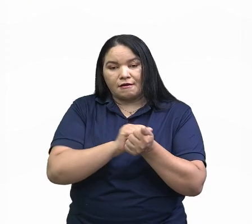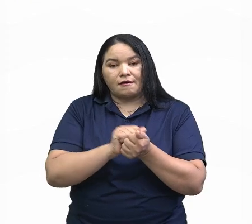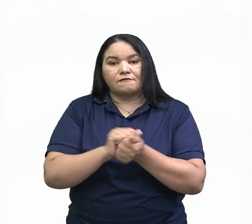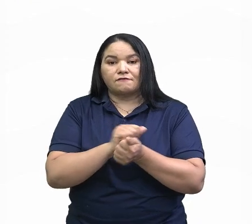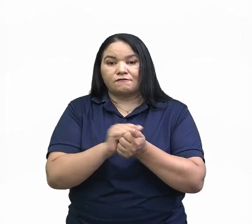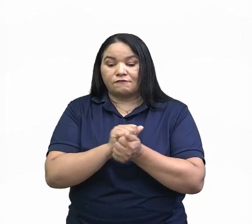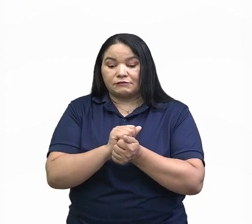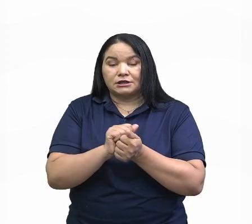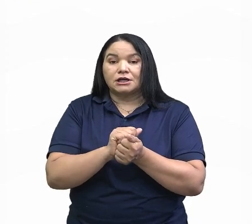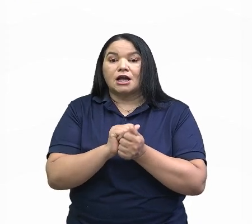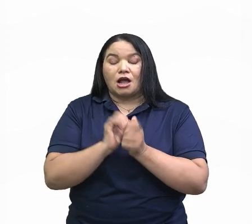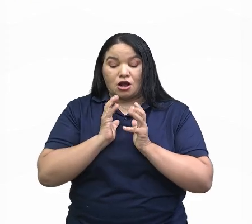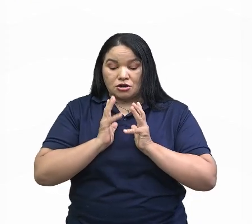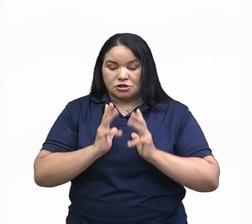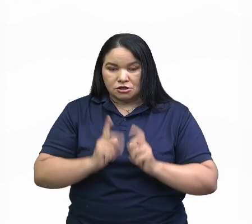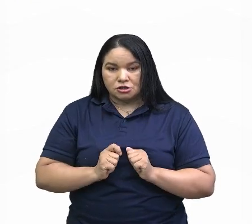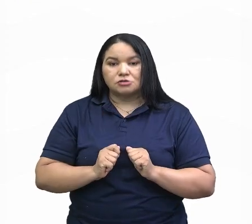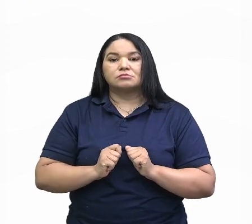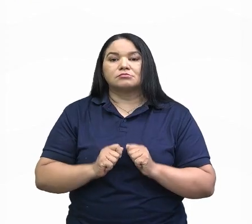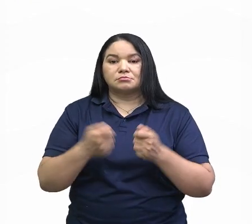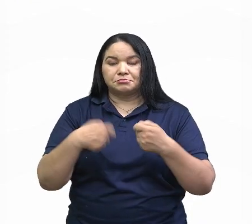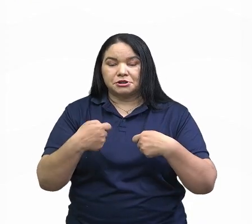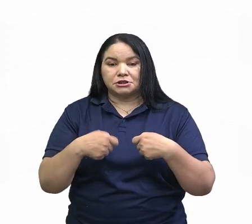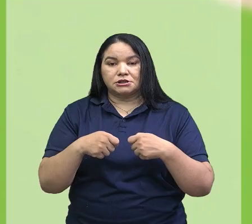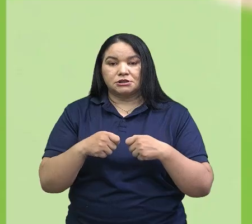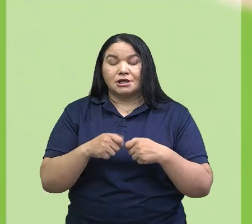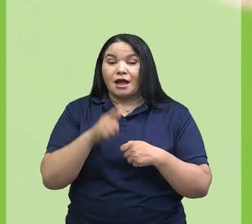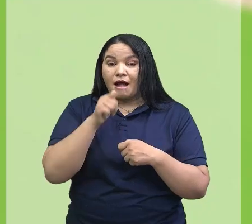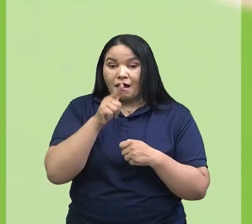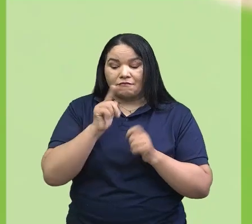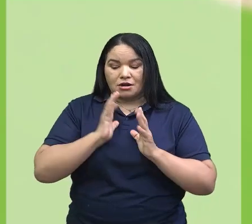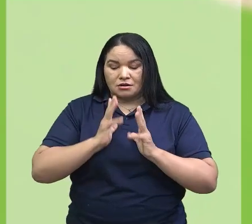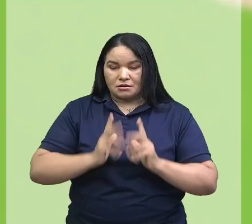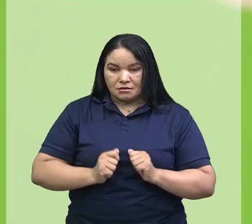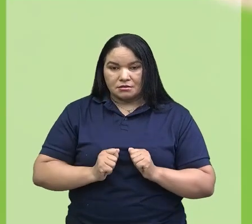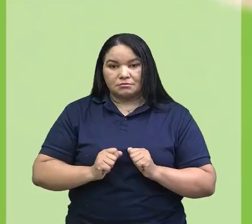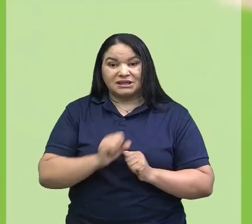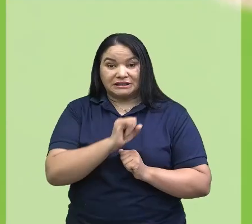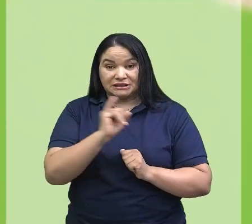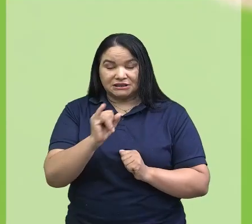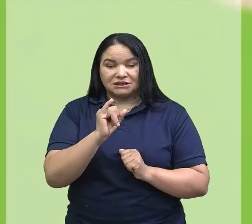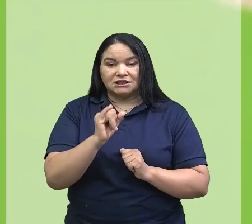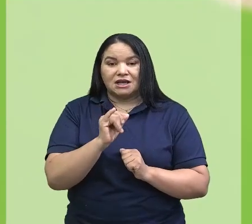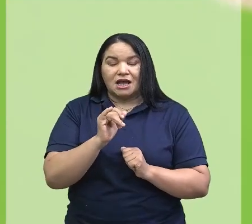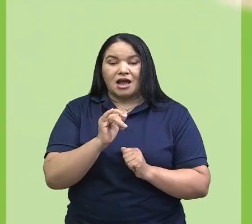não lavar com uma água adequada, né, uma água potável, ela estiver contendo ali